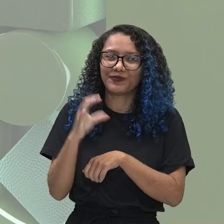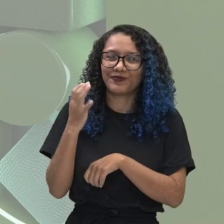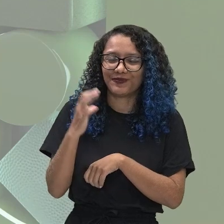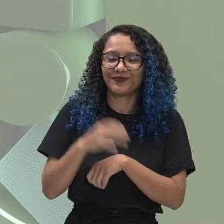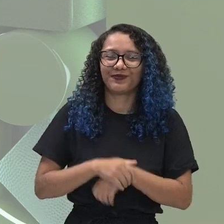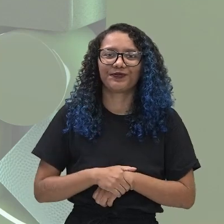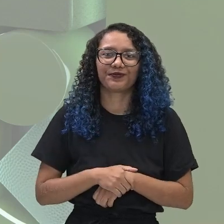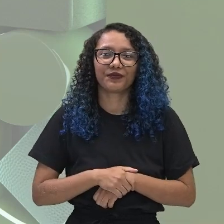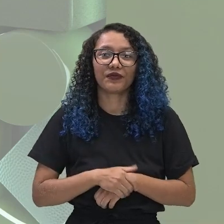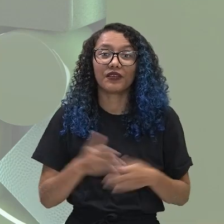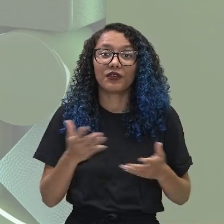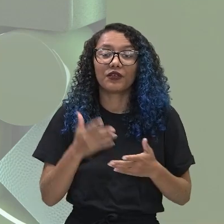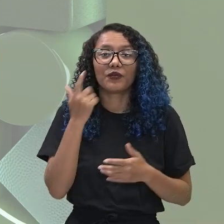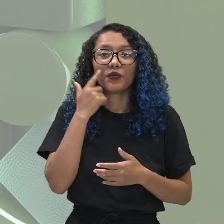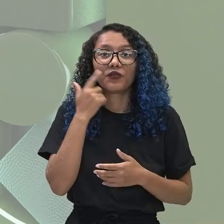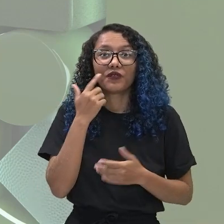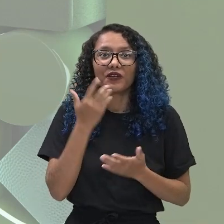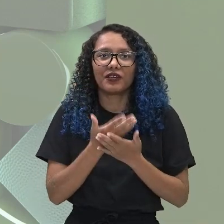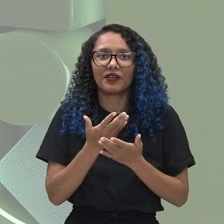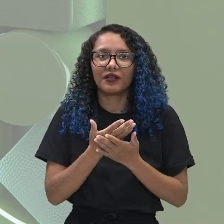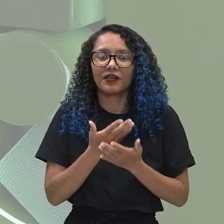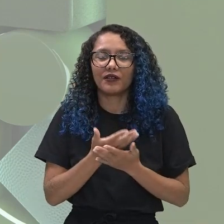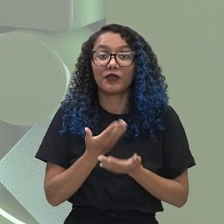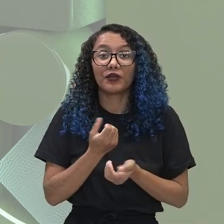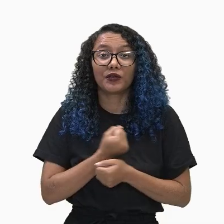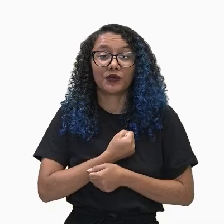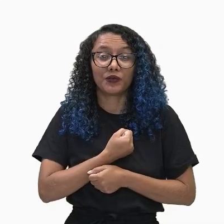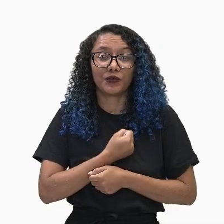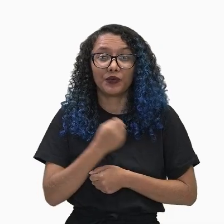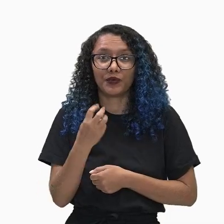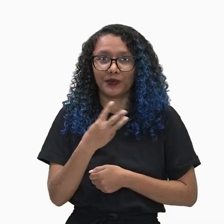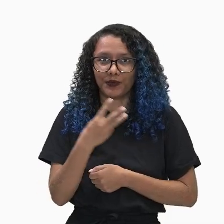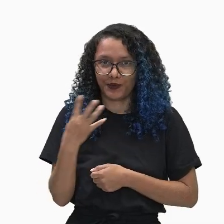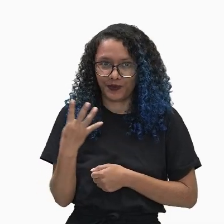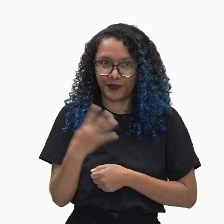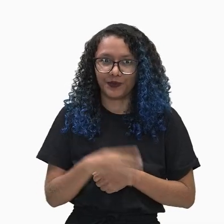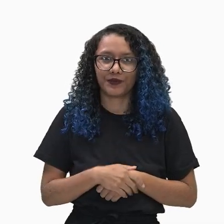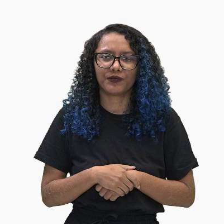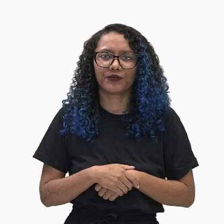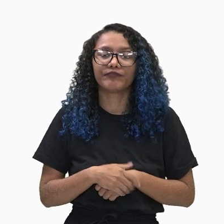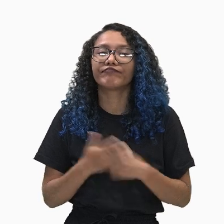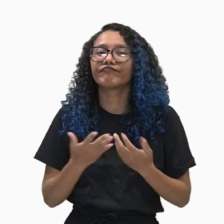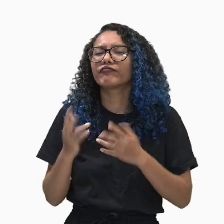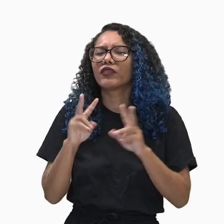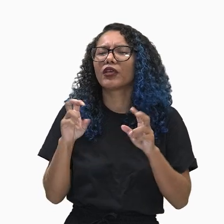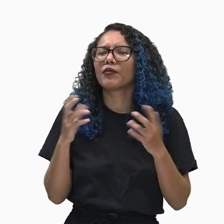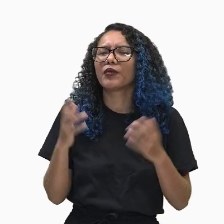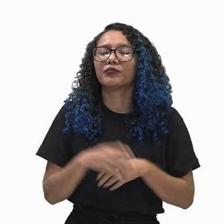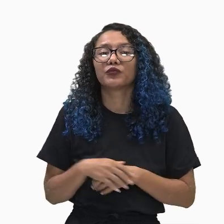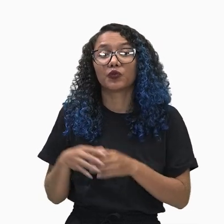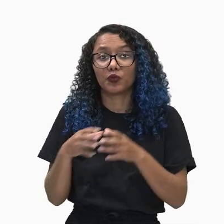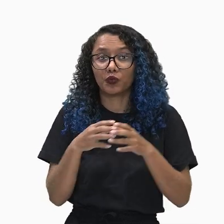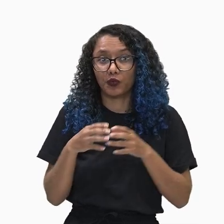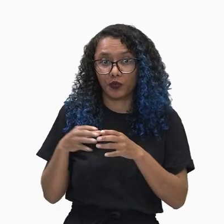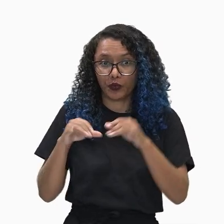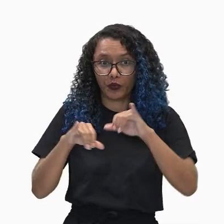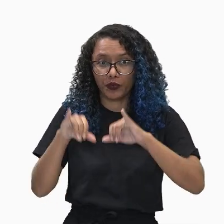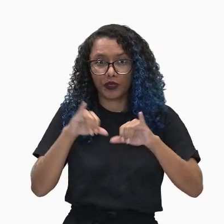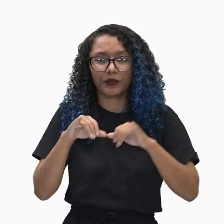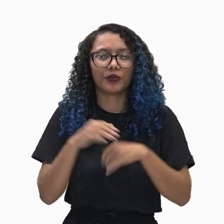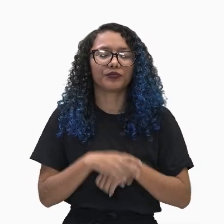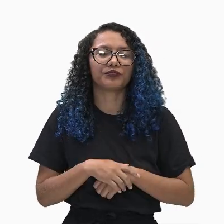Ciências. E vamos à nossa aula de número 34, objeto de conhecimento, funções